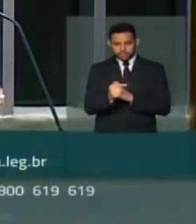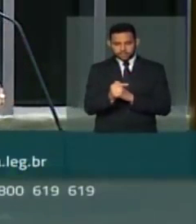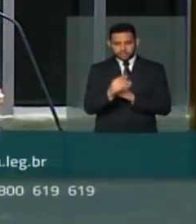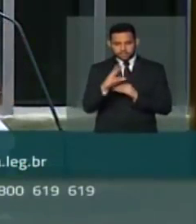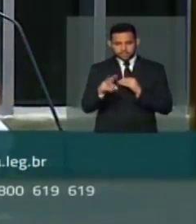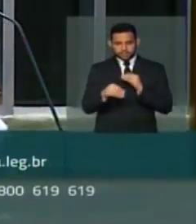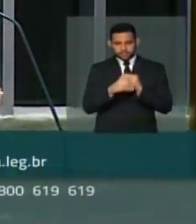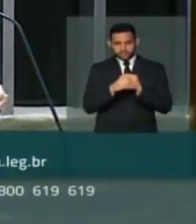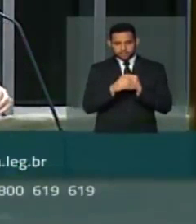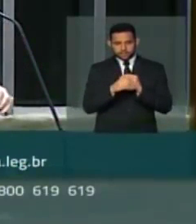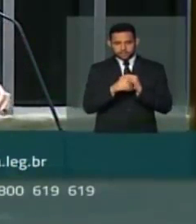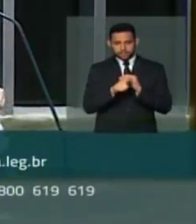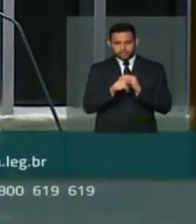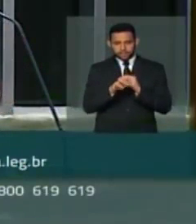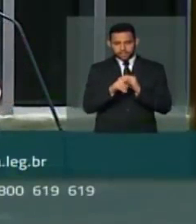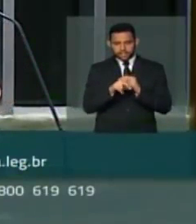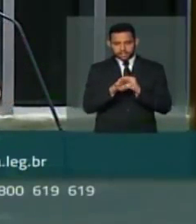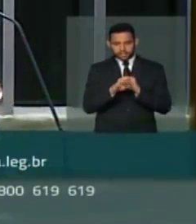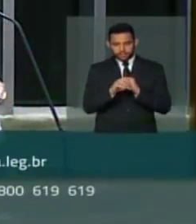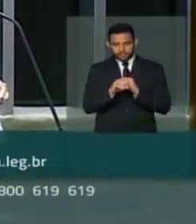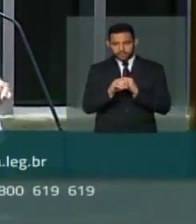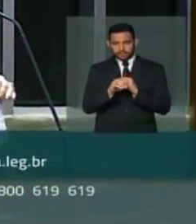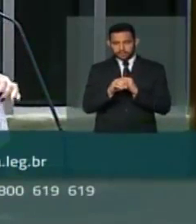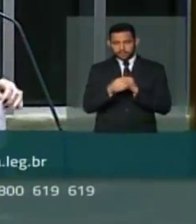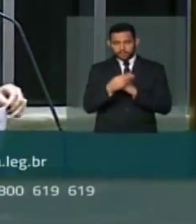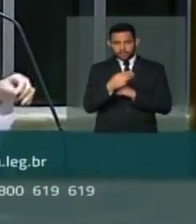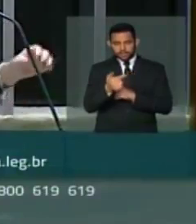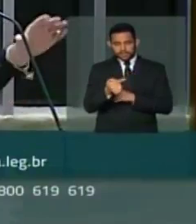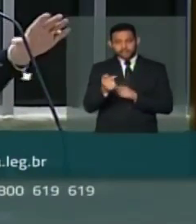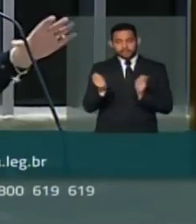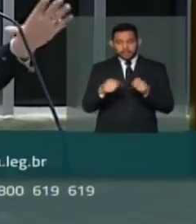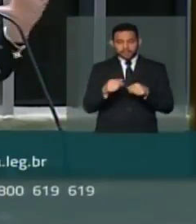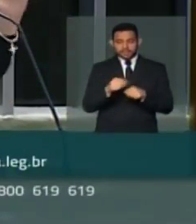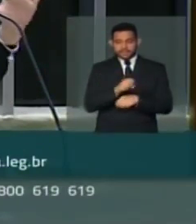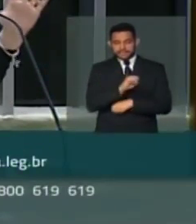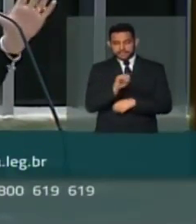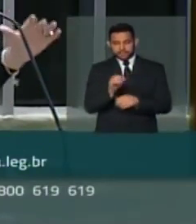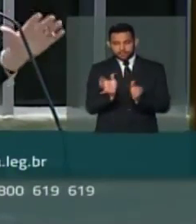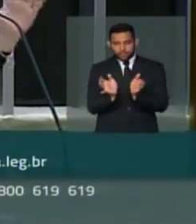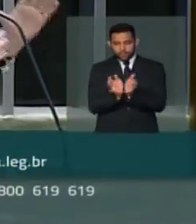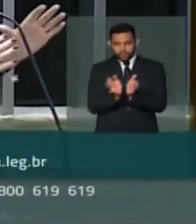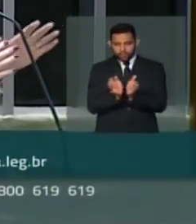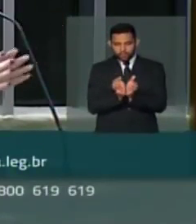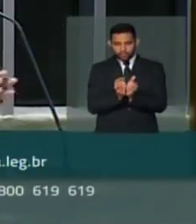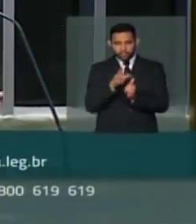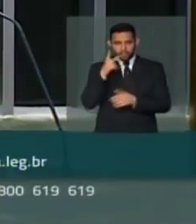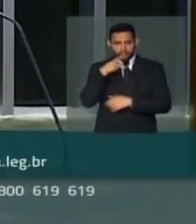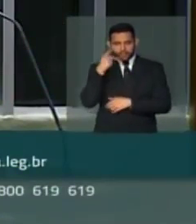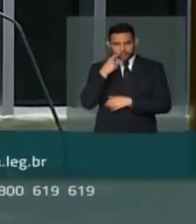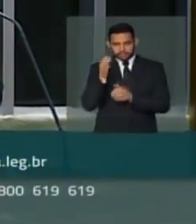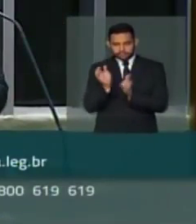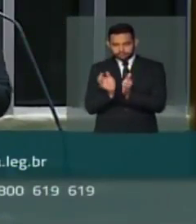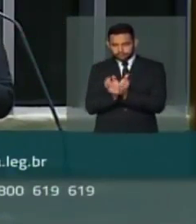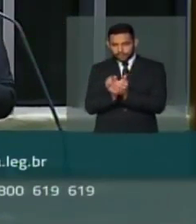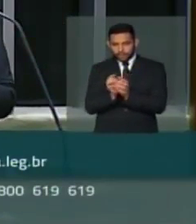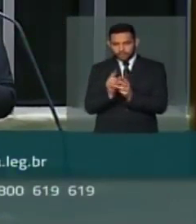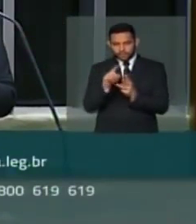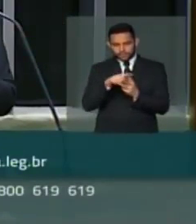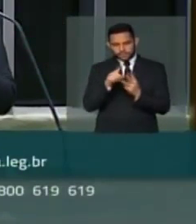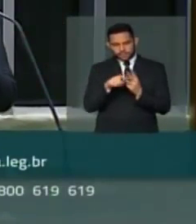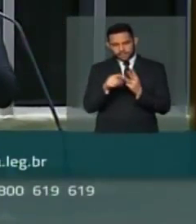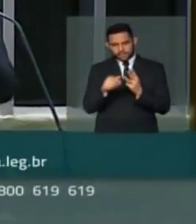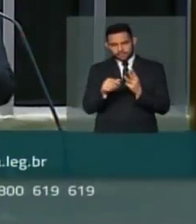emenda aglutinativa 37 vai permitir que, se numa coligação ou partido, os três